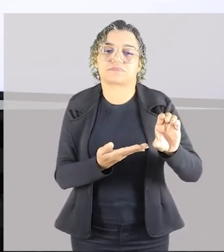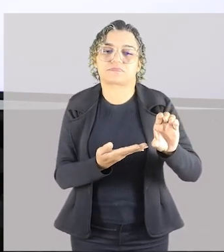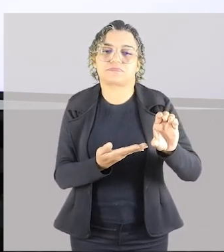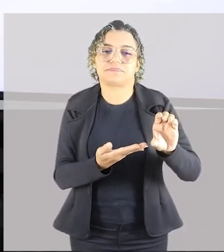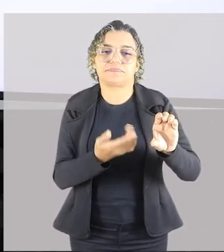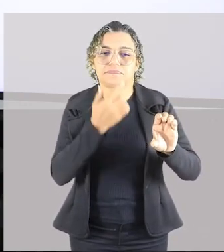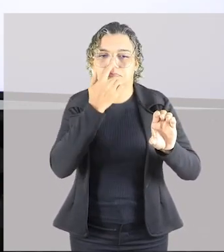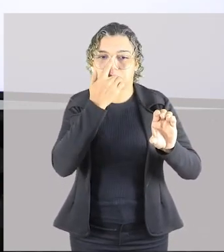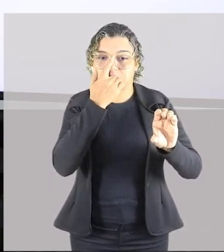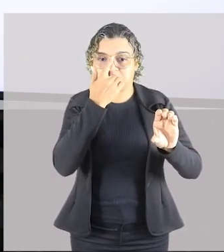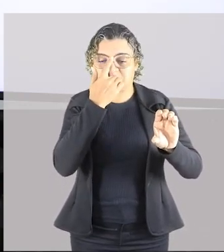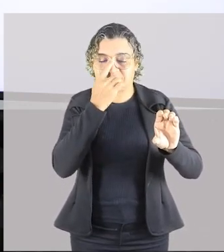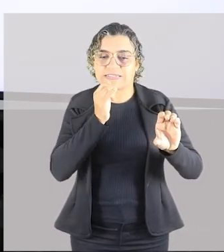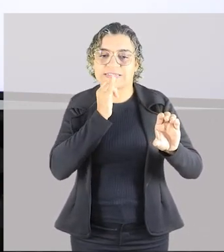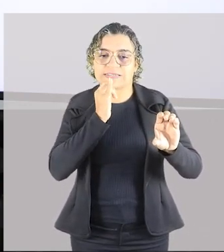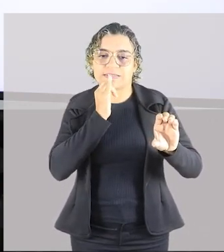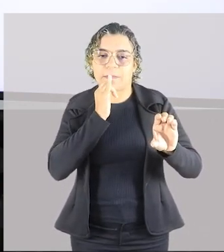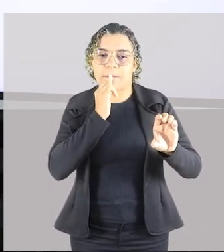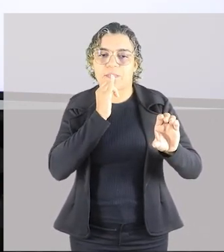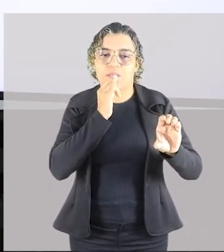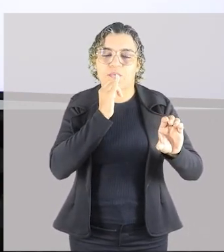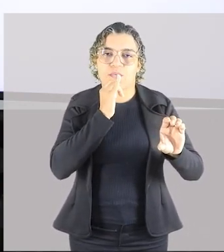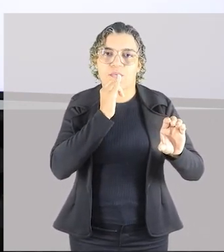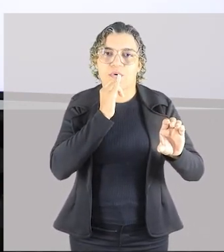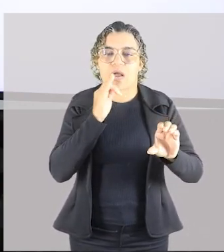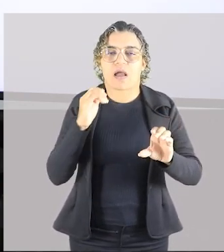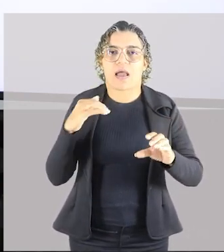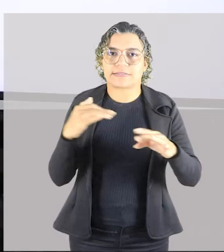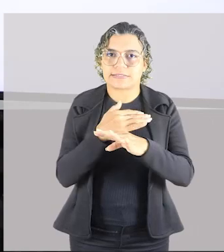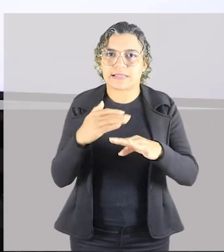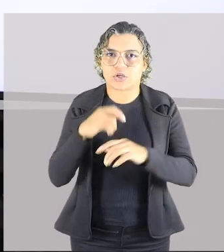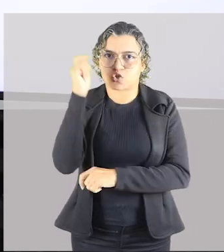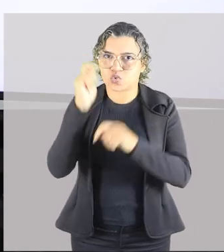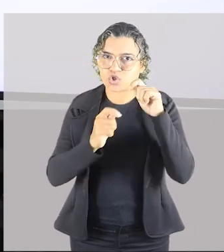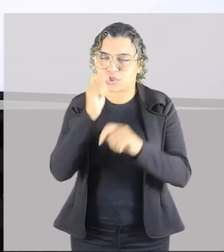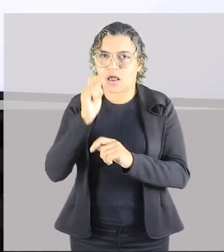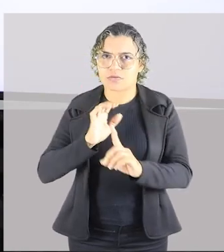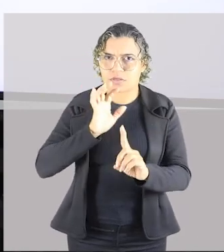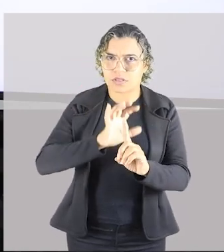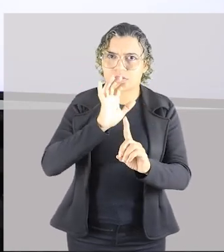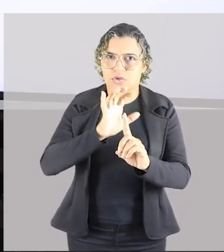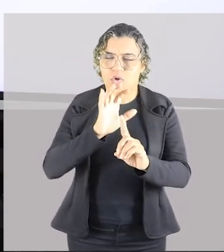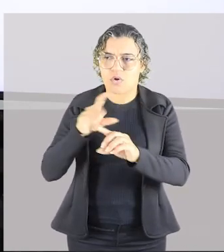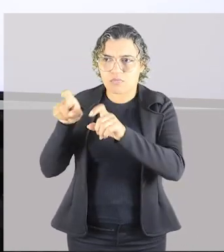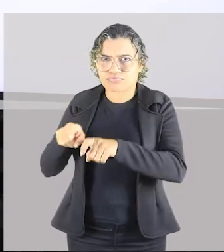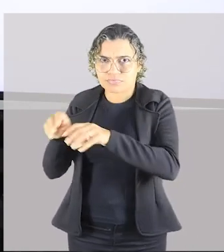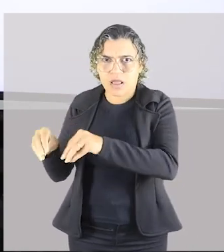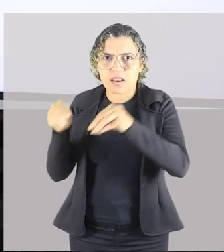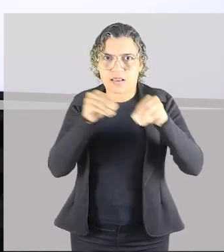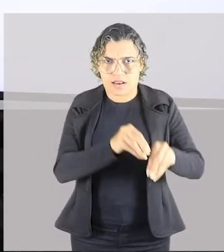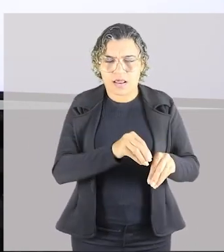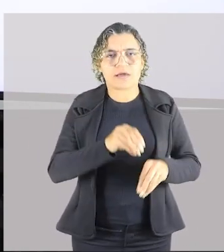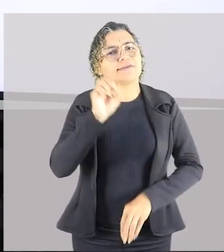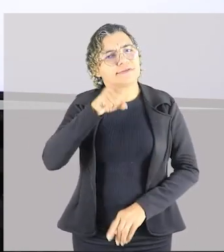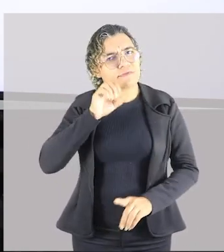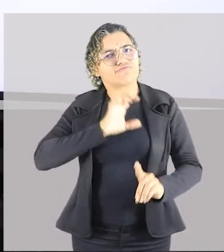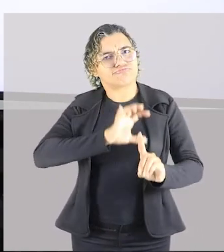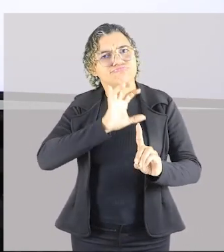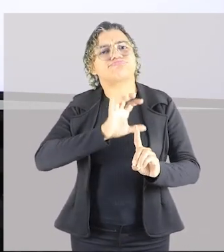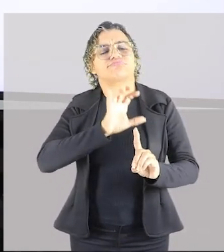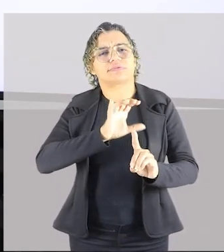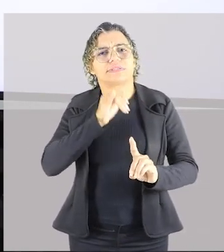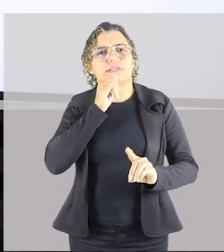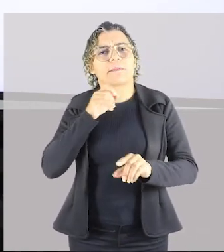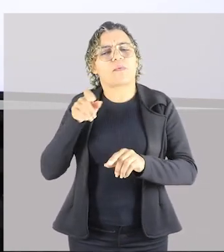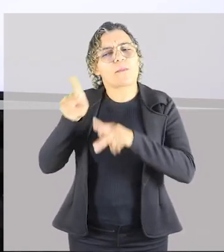crescimento industrial das cidades influenciou no êxodo rural? Com certeza, foi um dos movimentos principais que fez com que a população do